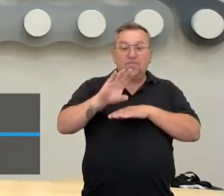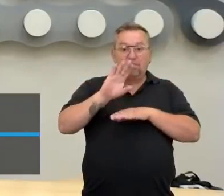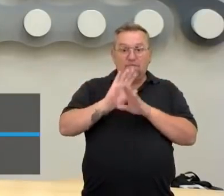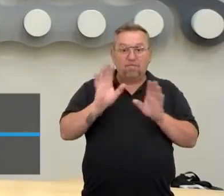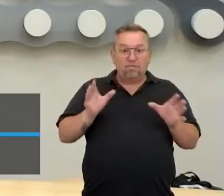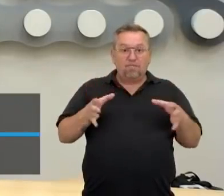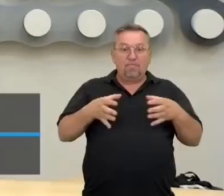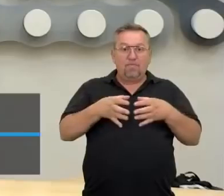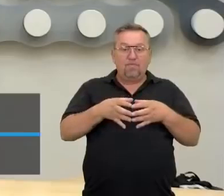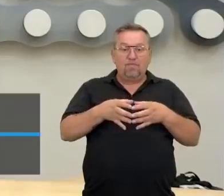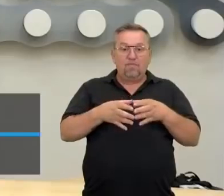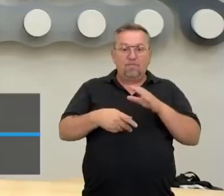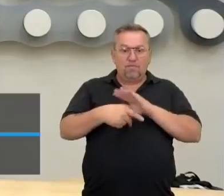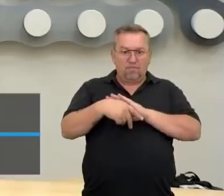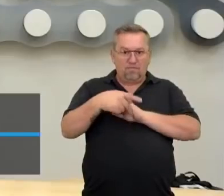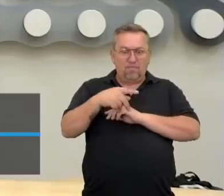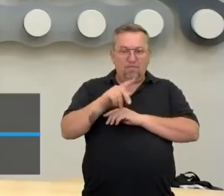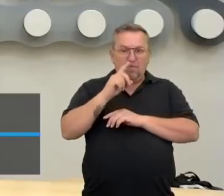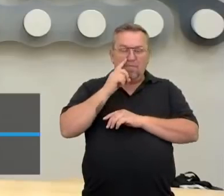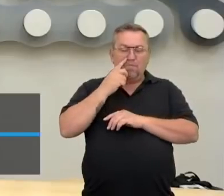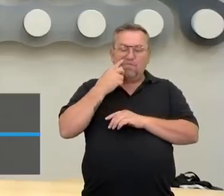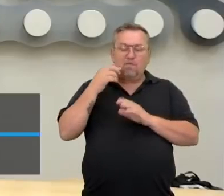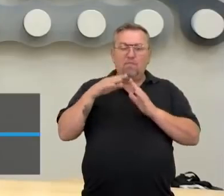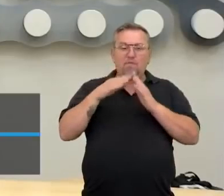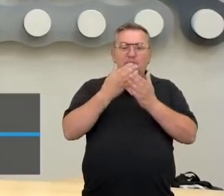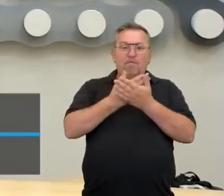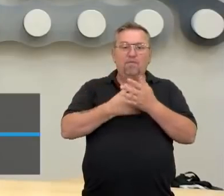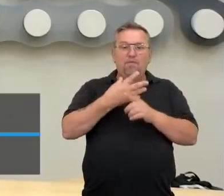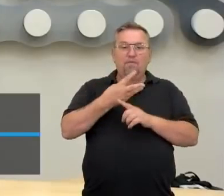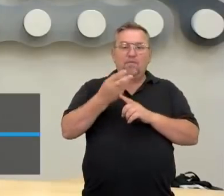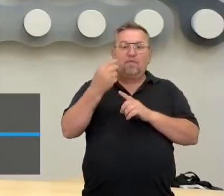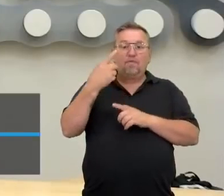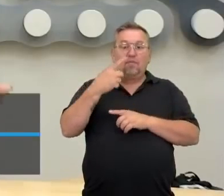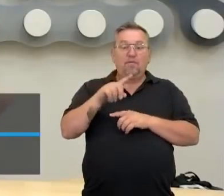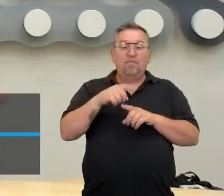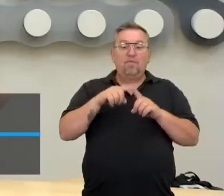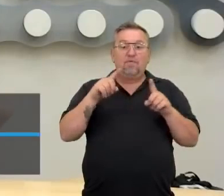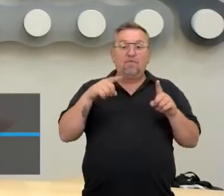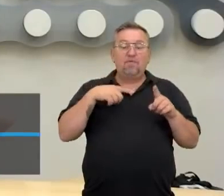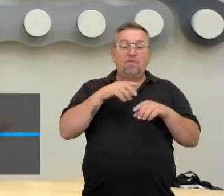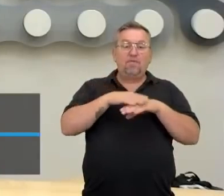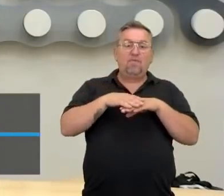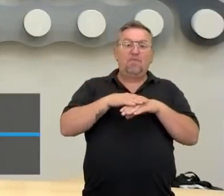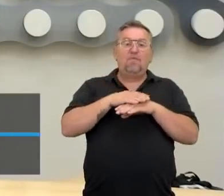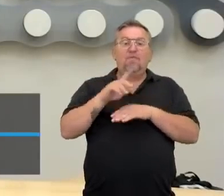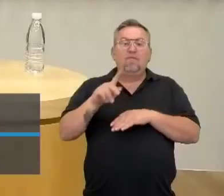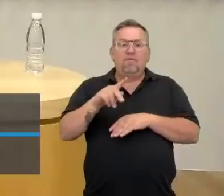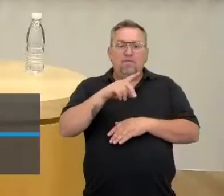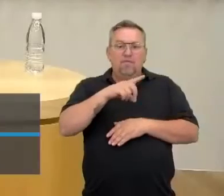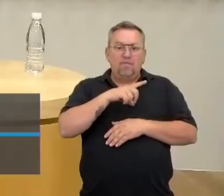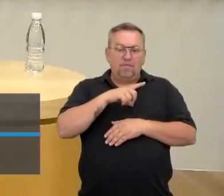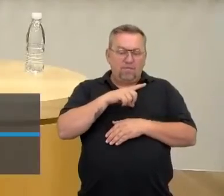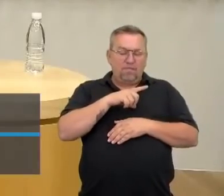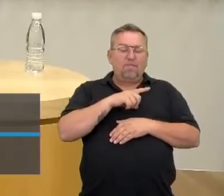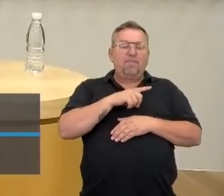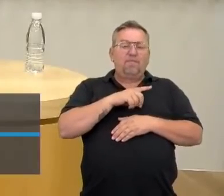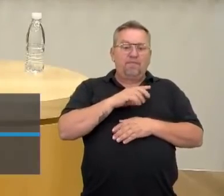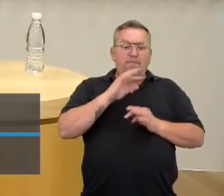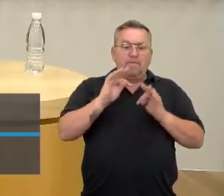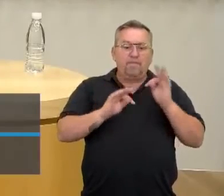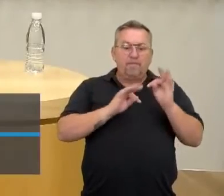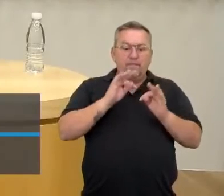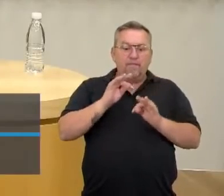comunitários ali na comunidade, através da escola de arte dele. E assim, foi o que eu quero comentar um pouquinho com a professora. Tem uma técnica, né?